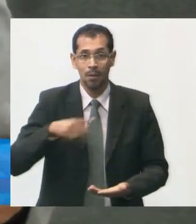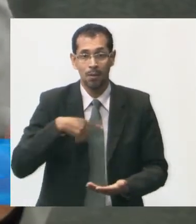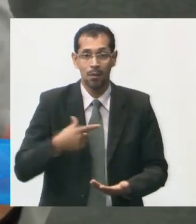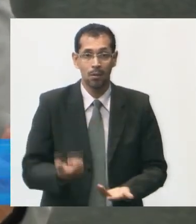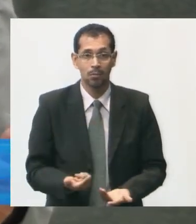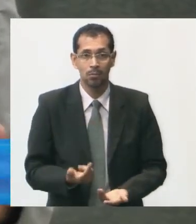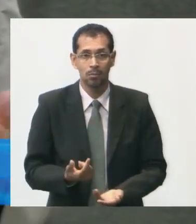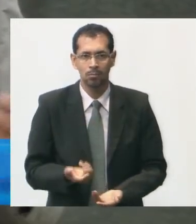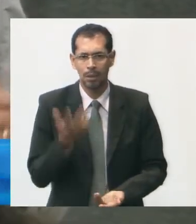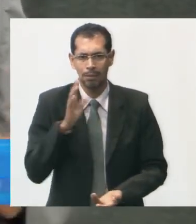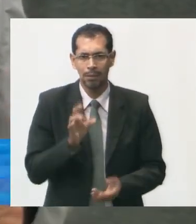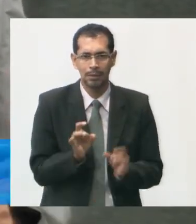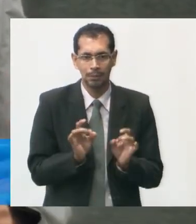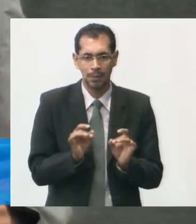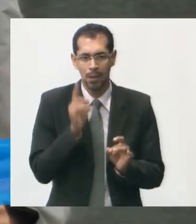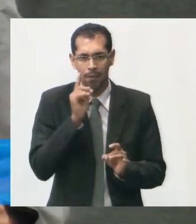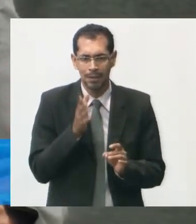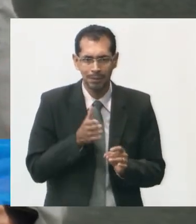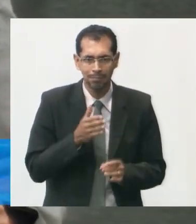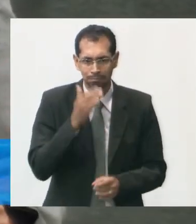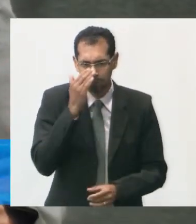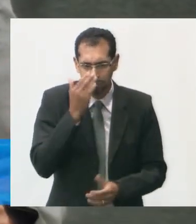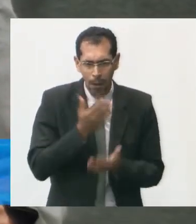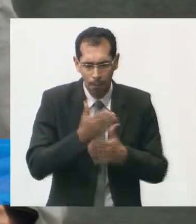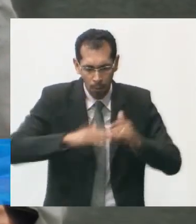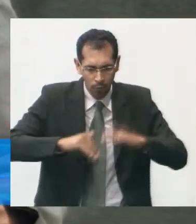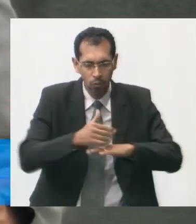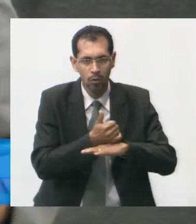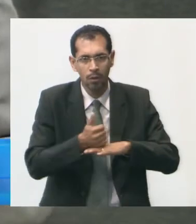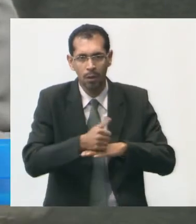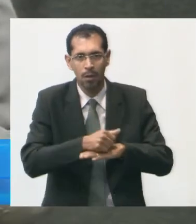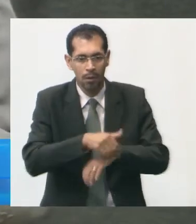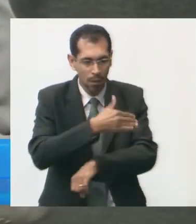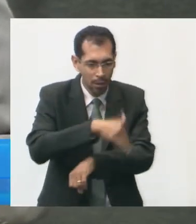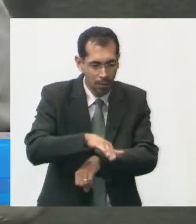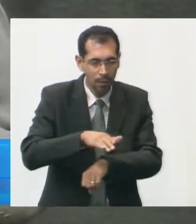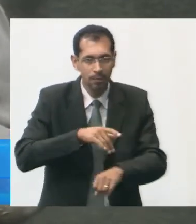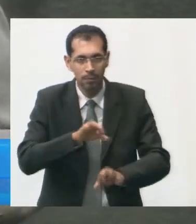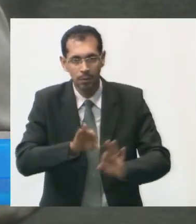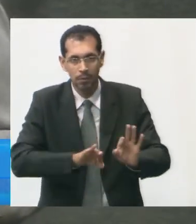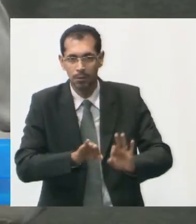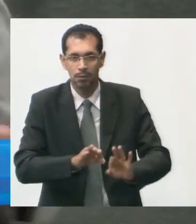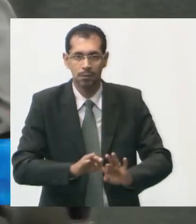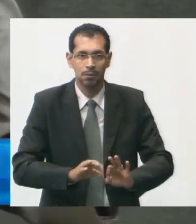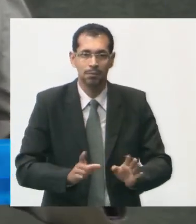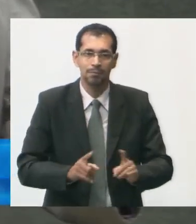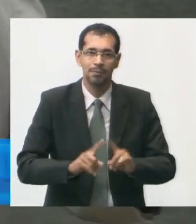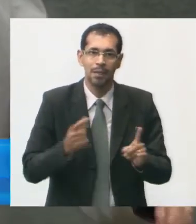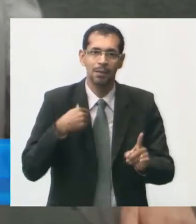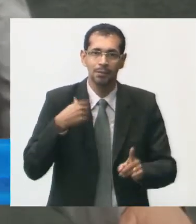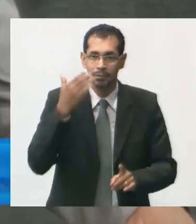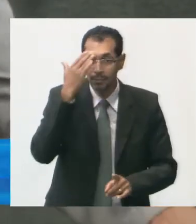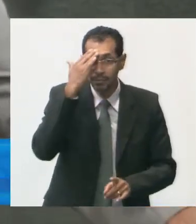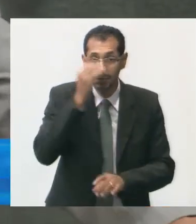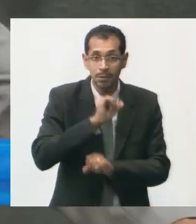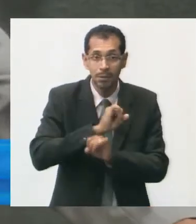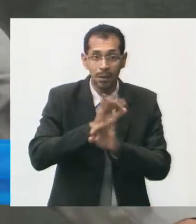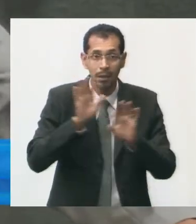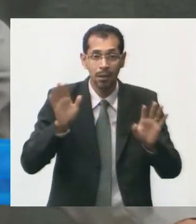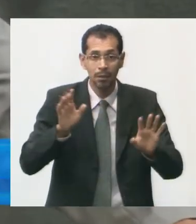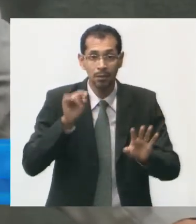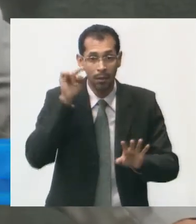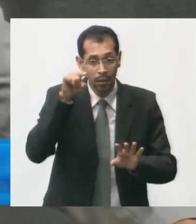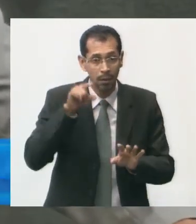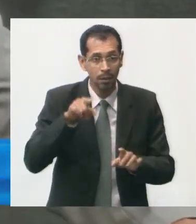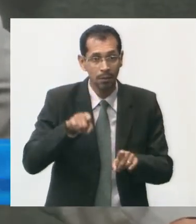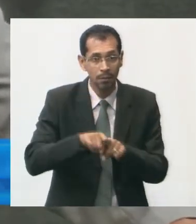trânsito, mas é difícil da gente entender. Aí você vai, vereador Vinícius, você vai lá na comunidade, todo mundo revoltado com a